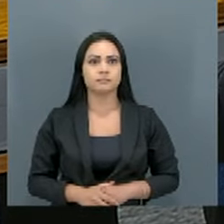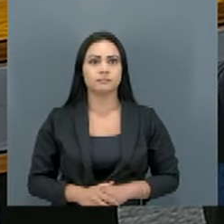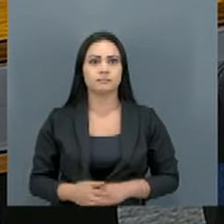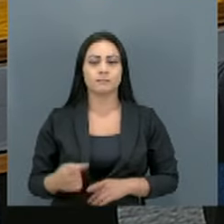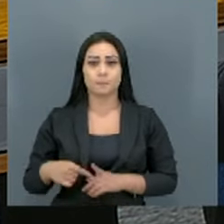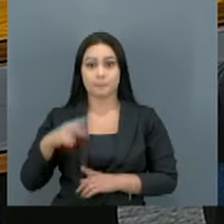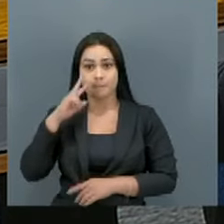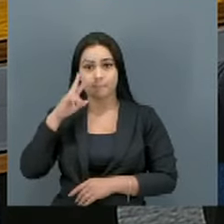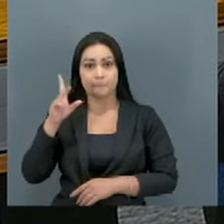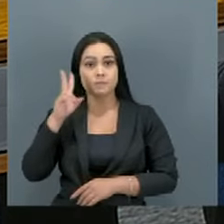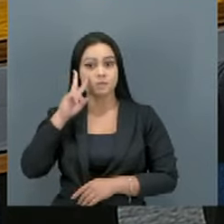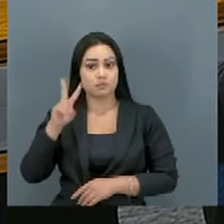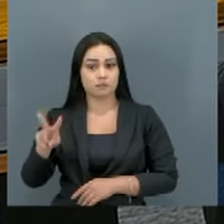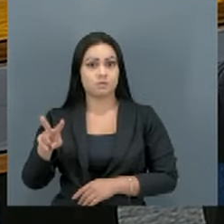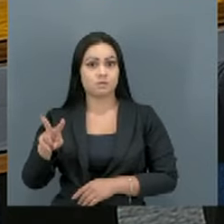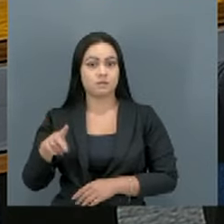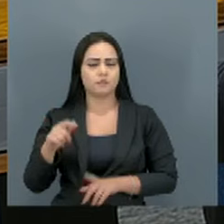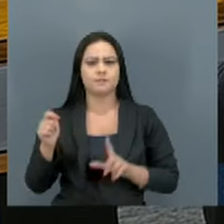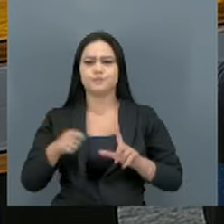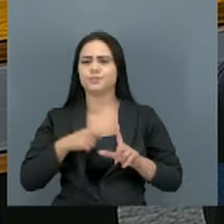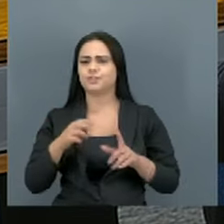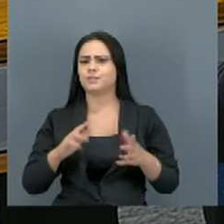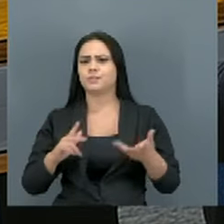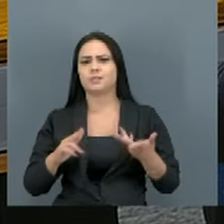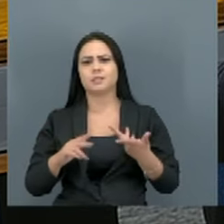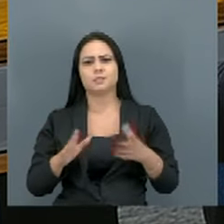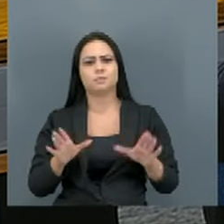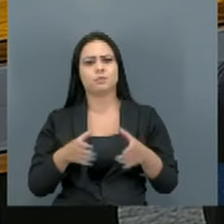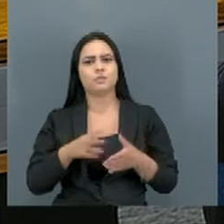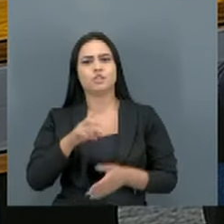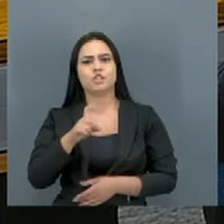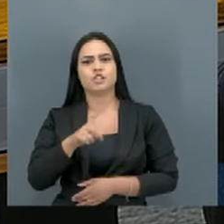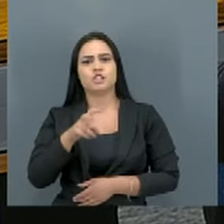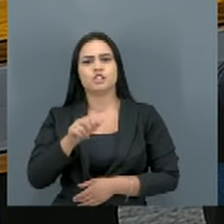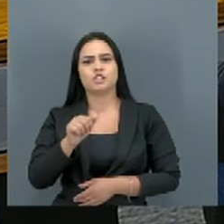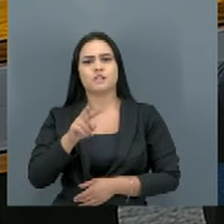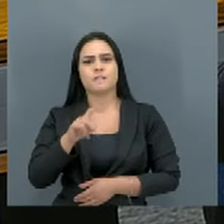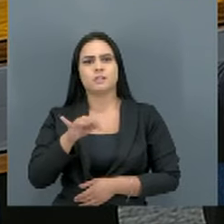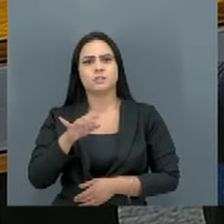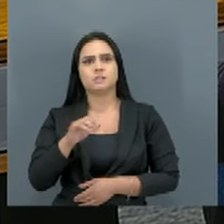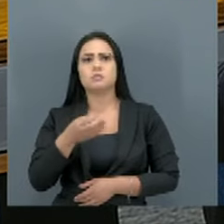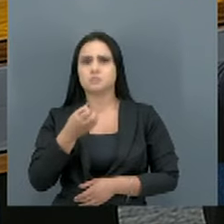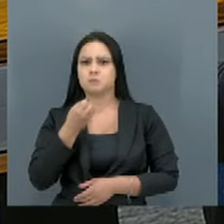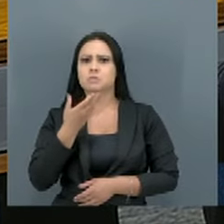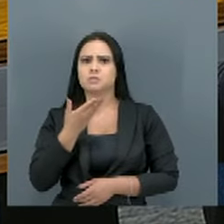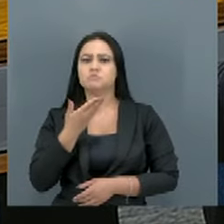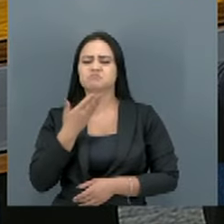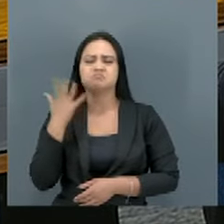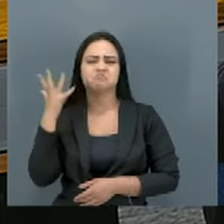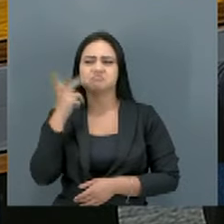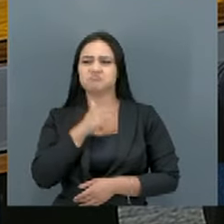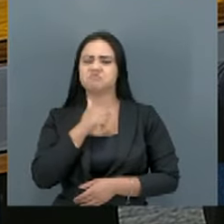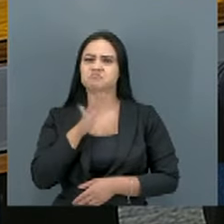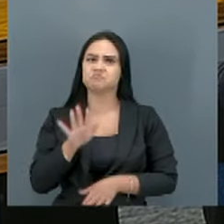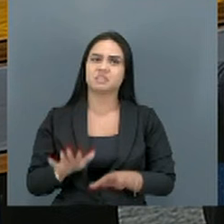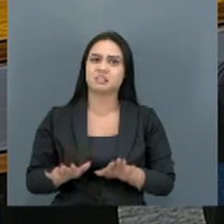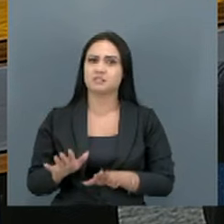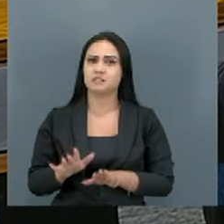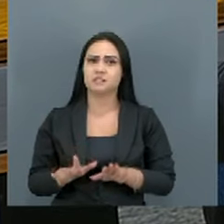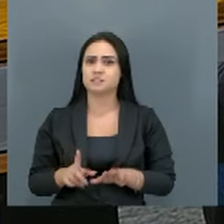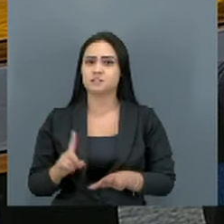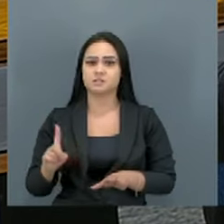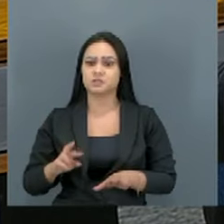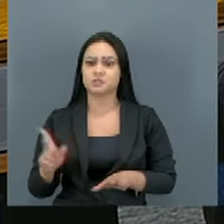eu olho aqui muitos vídeos falando dos povos chavantes, muitos são bem românticos, talvez não fujam dessa